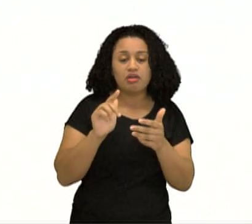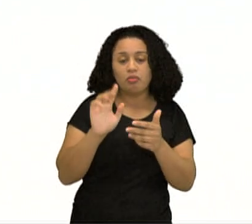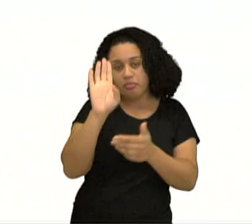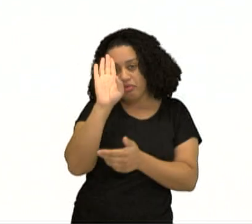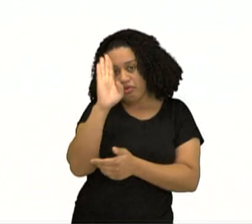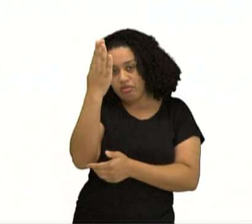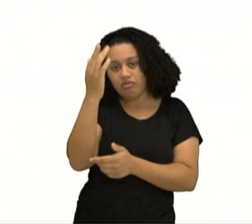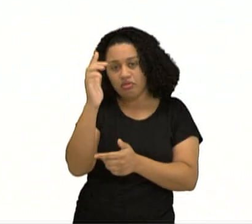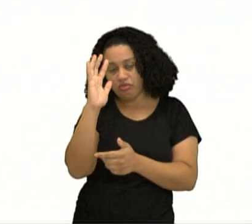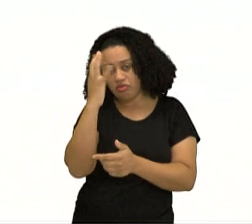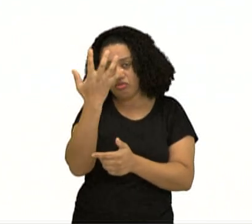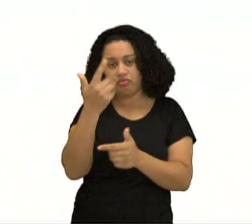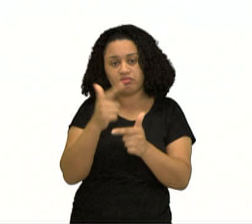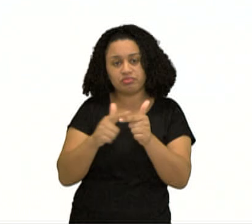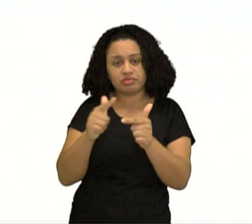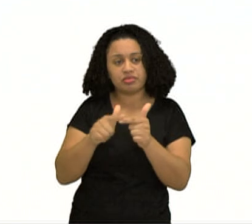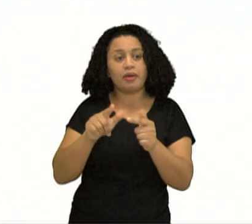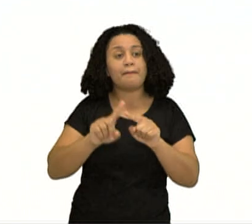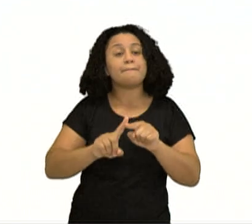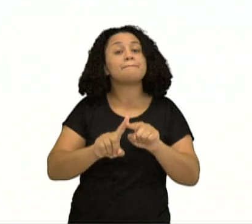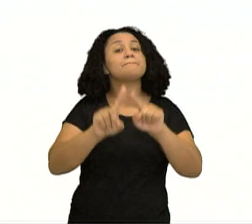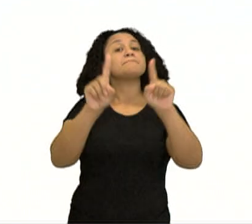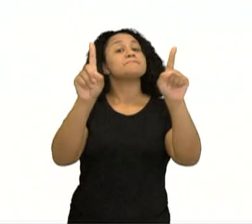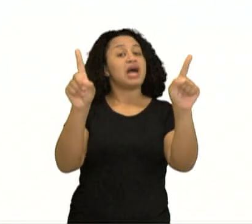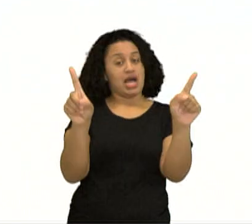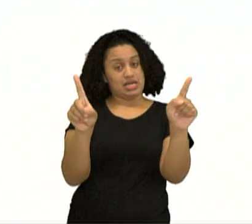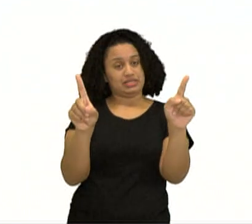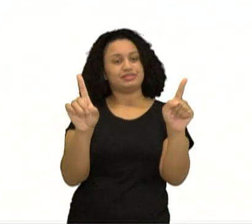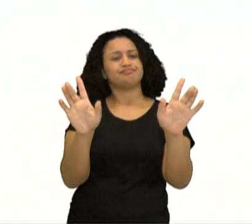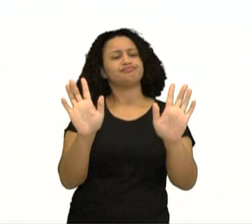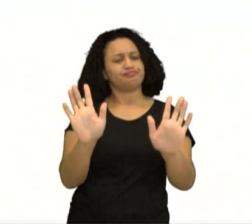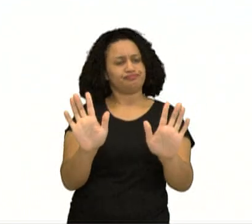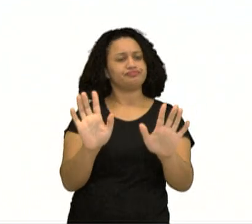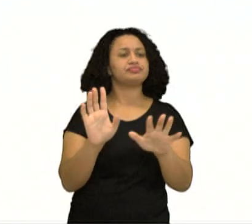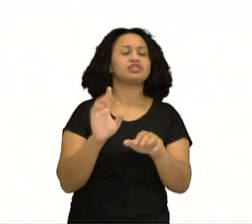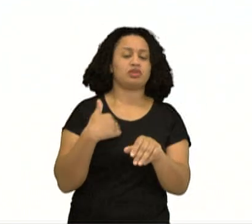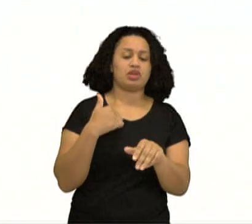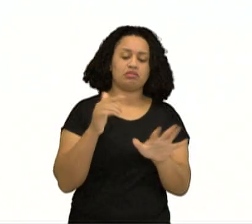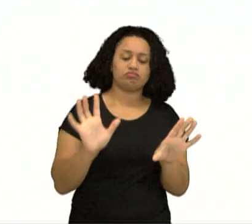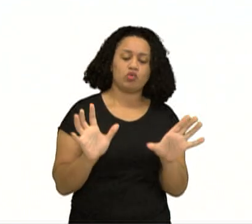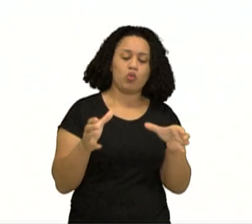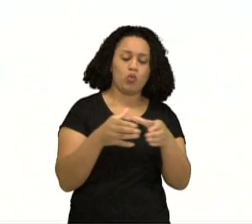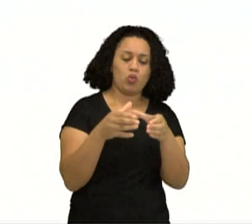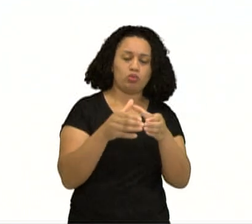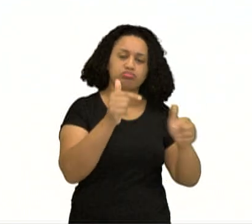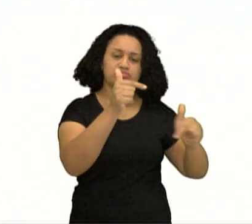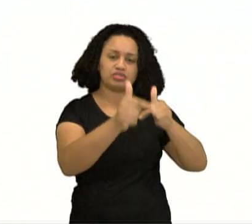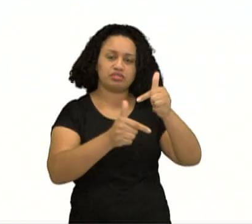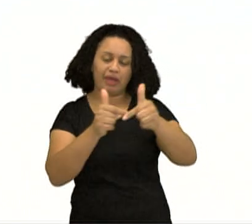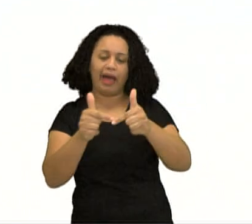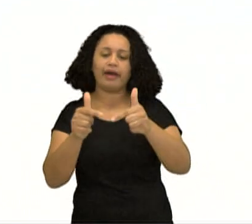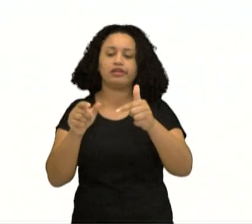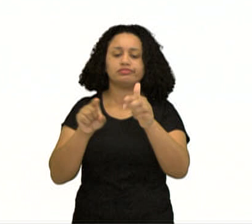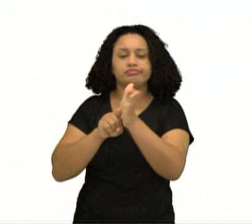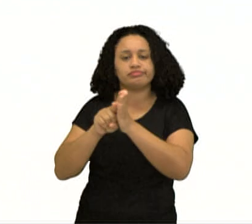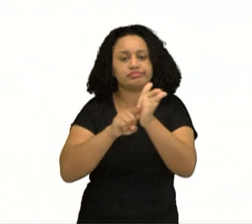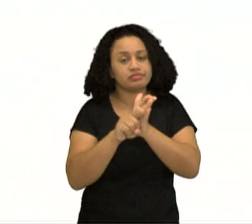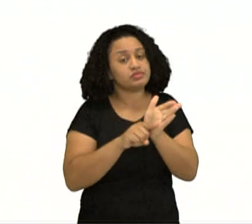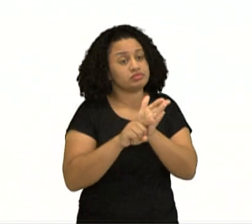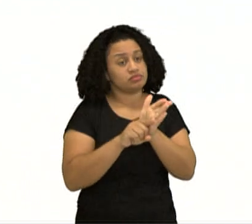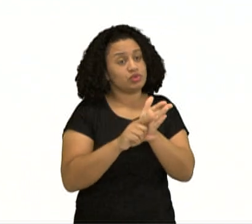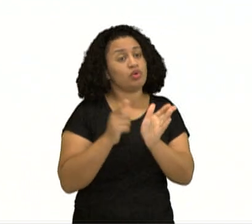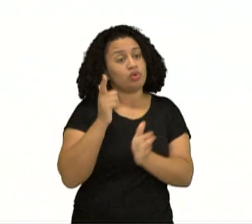sufoco, mas com uma pequena pausa, ação integrada e estudos, podemos